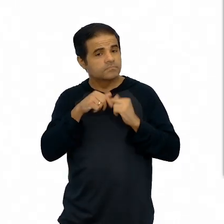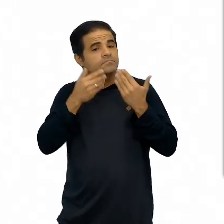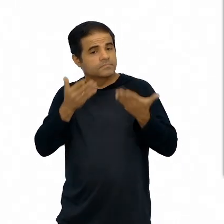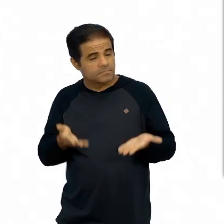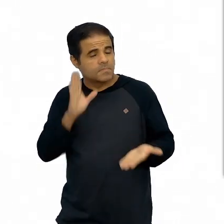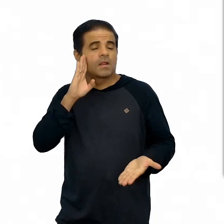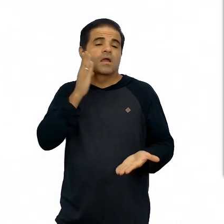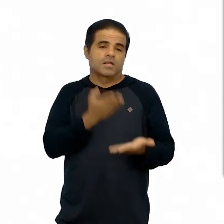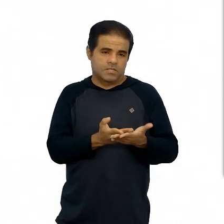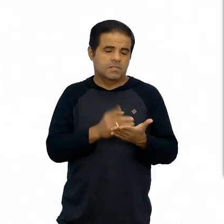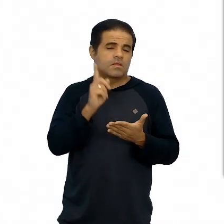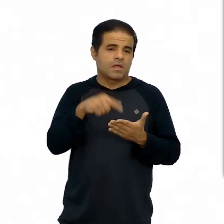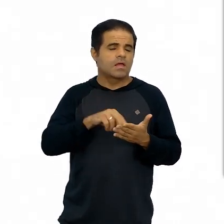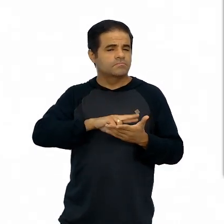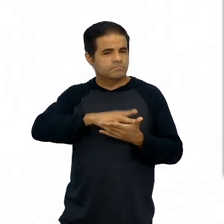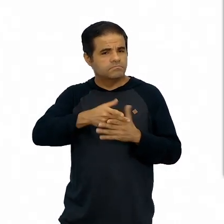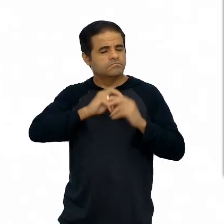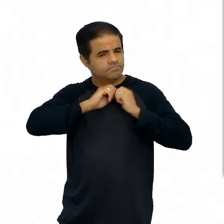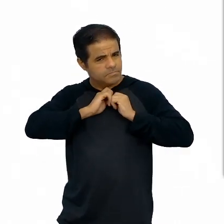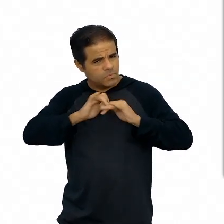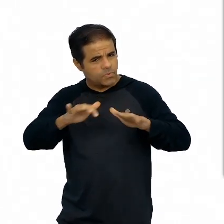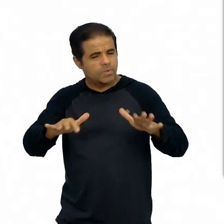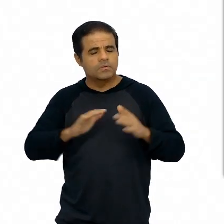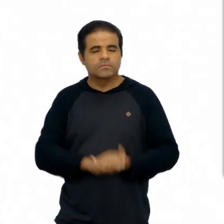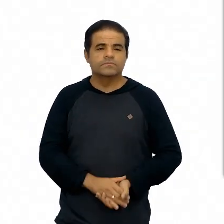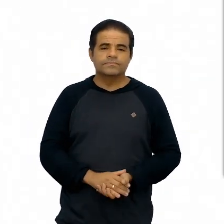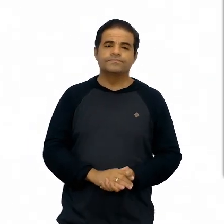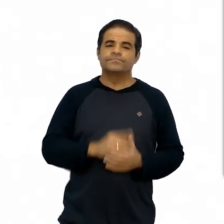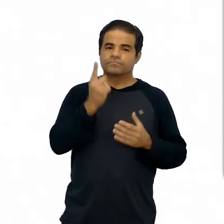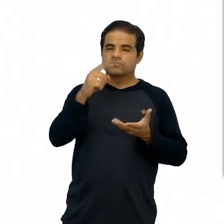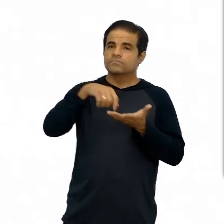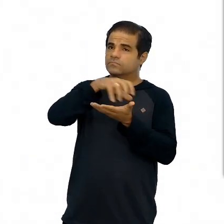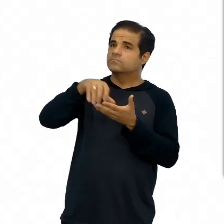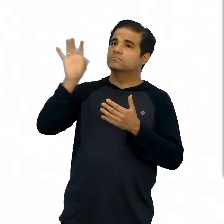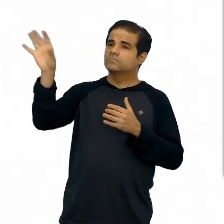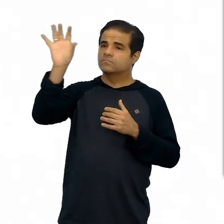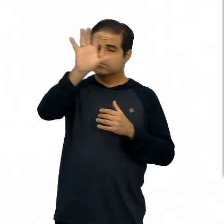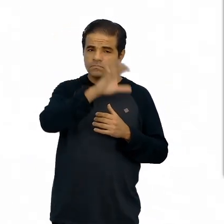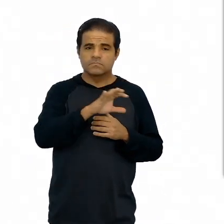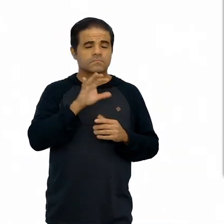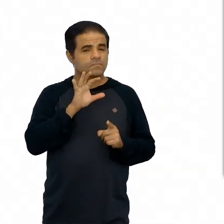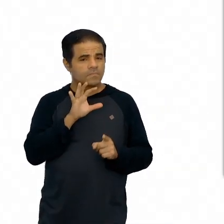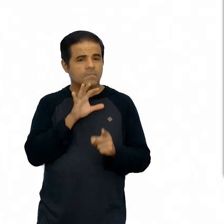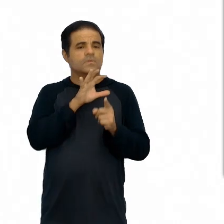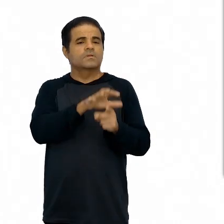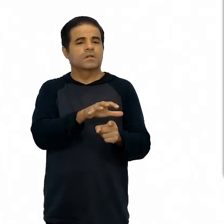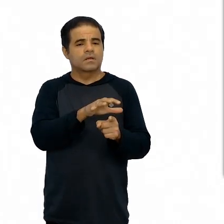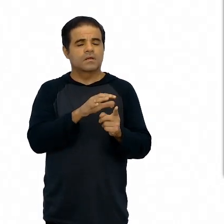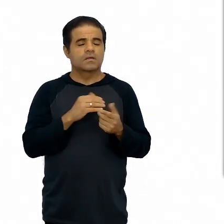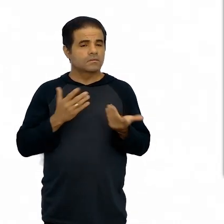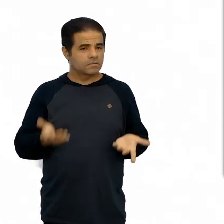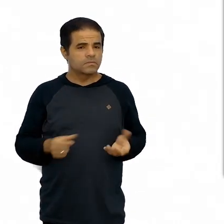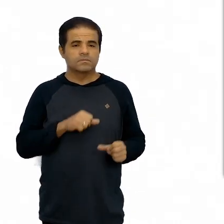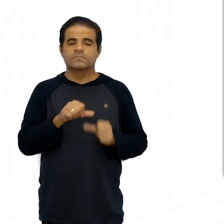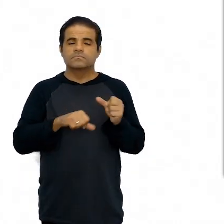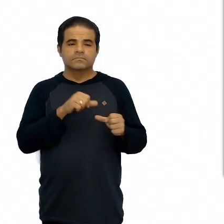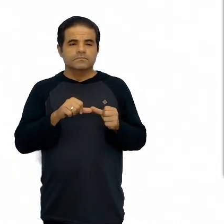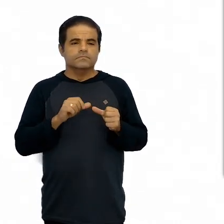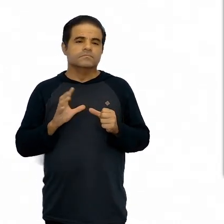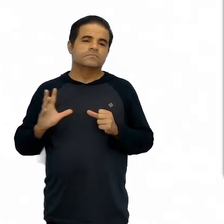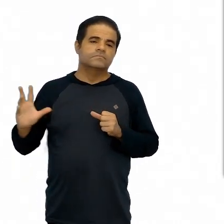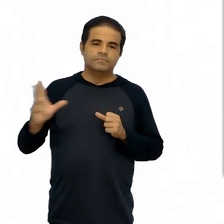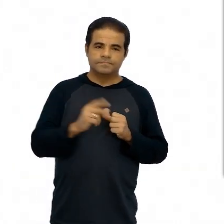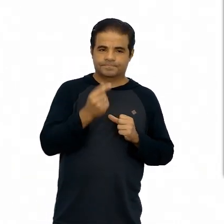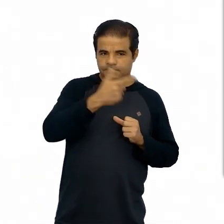estudantes acreditam que a modificação do contorno de uma região implica necessariamente na mudança de todos